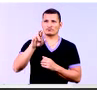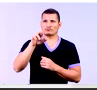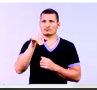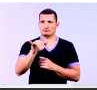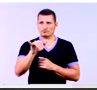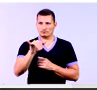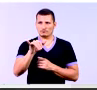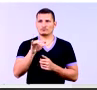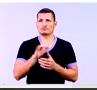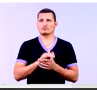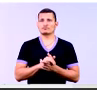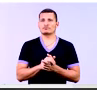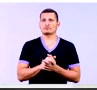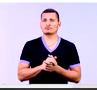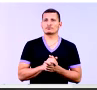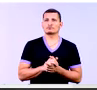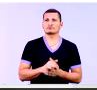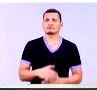essa instrução.